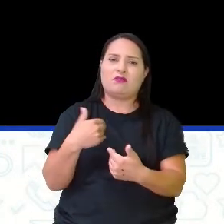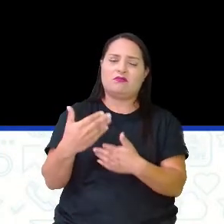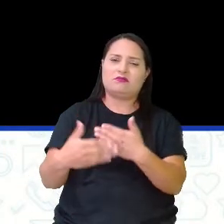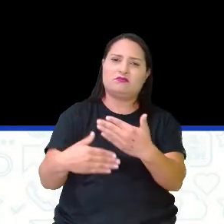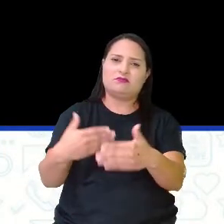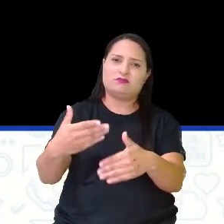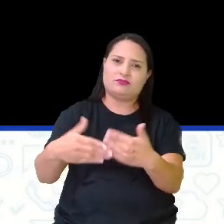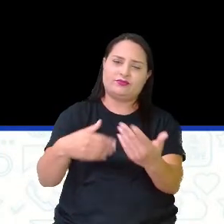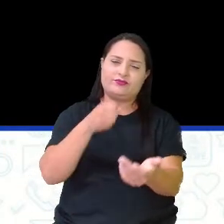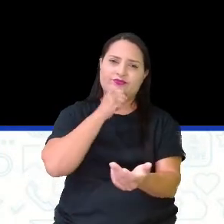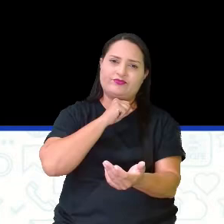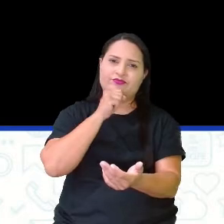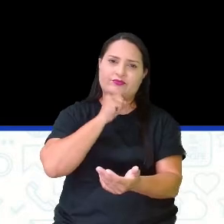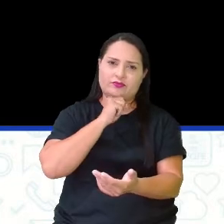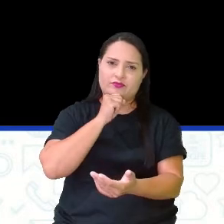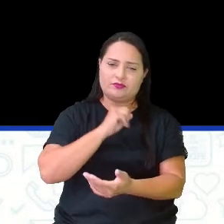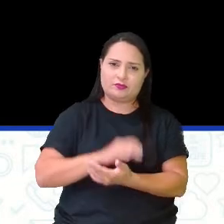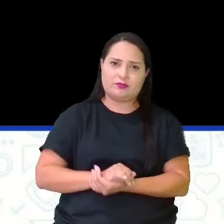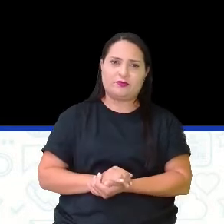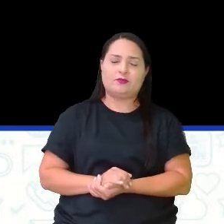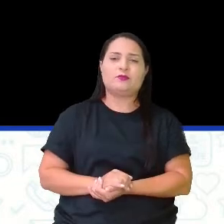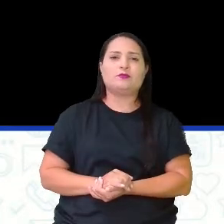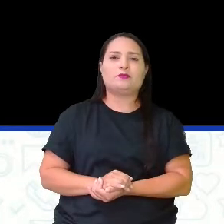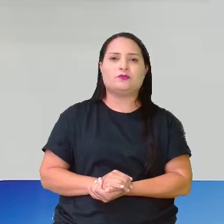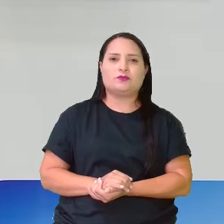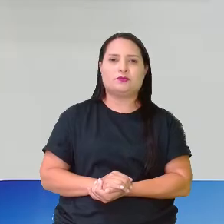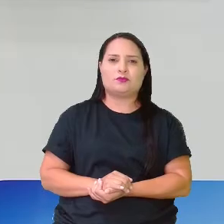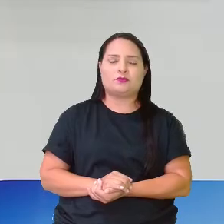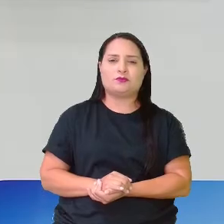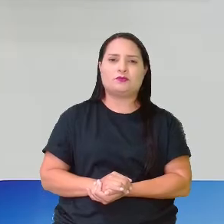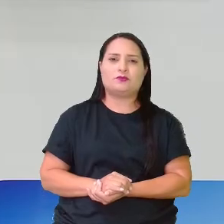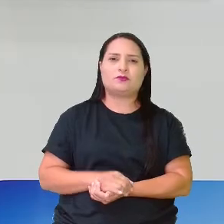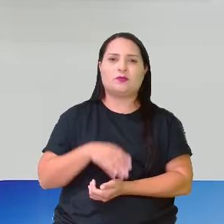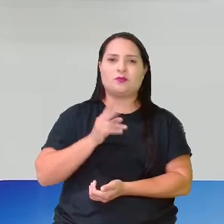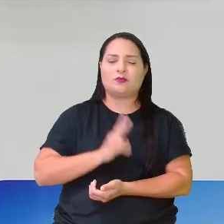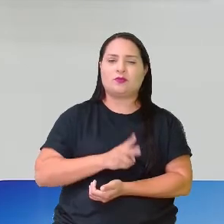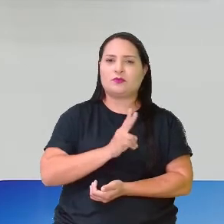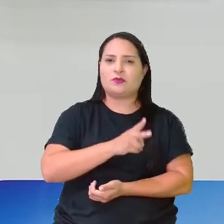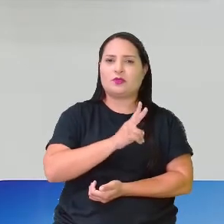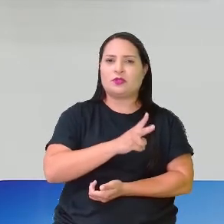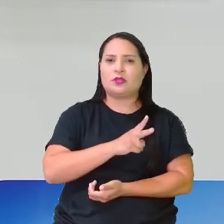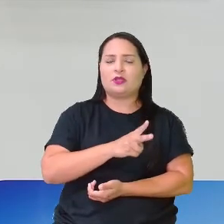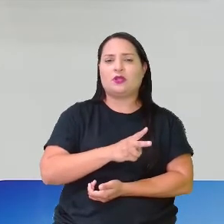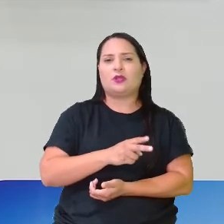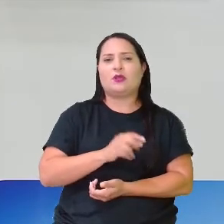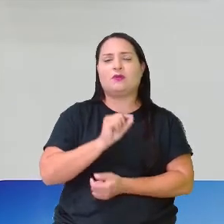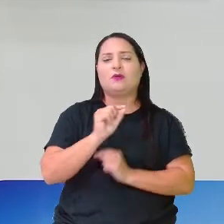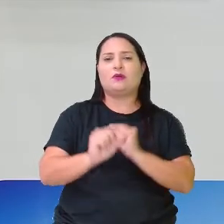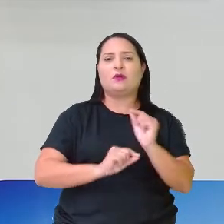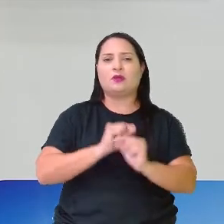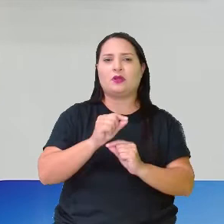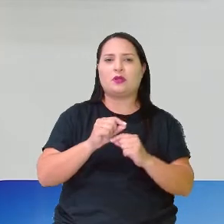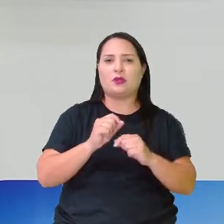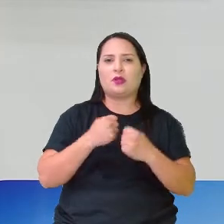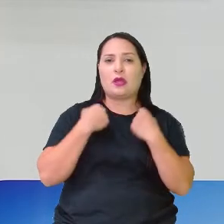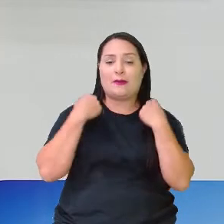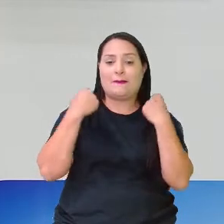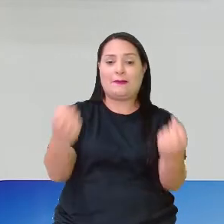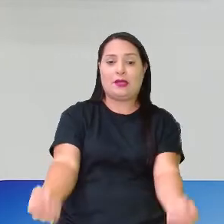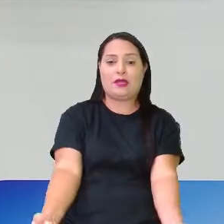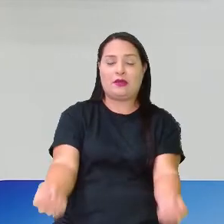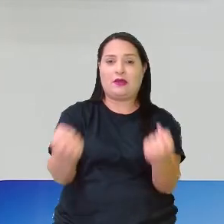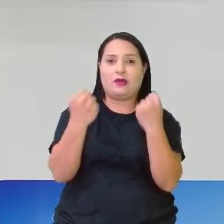e fazer outros exercícios de flexibilidade é manter aí a amplitude mais vasta